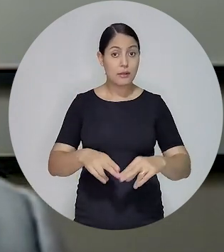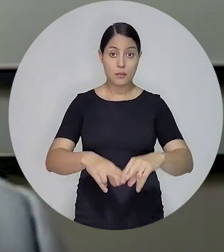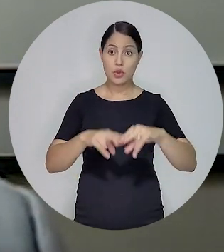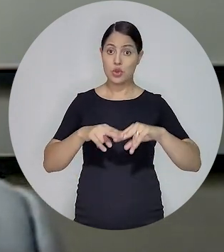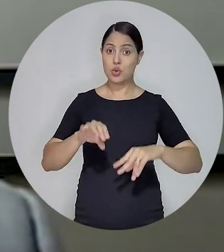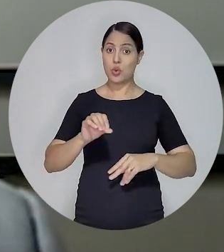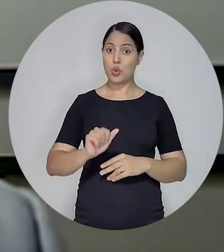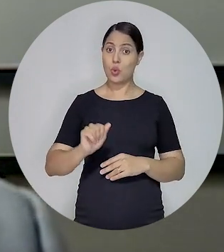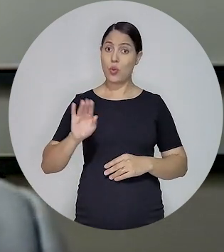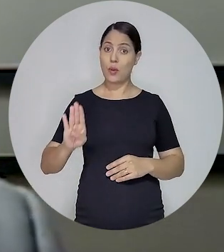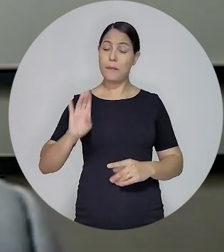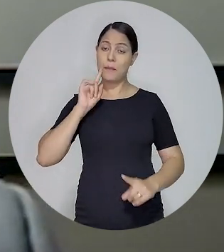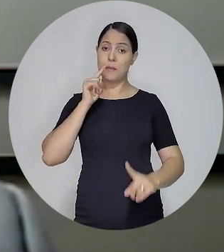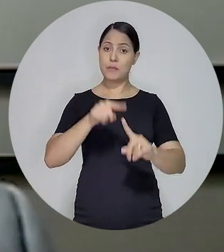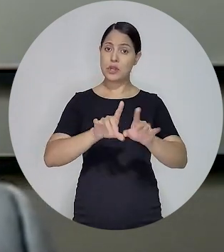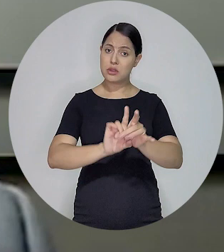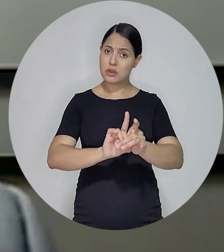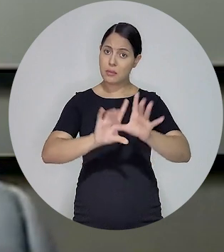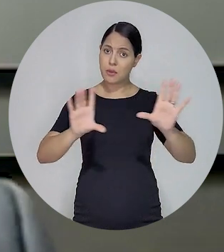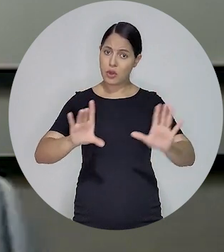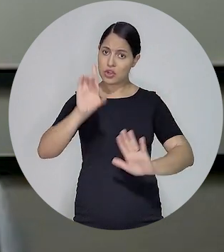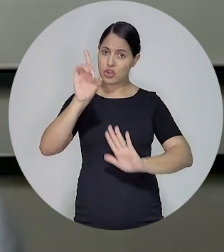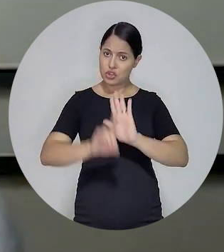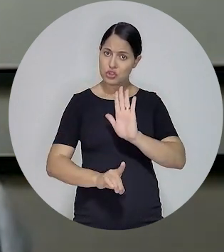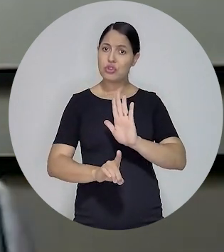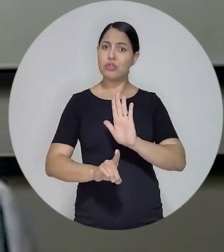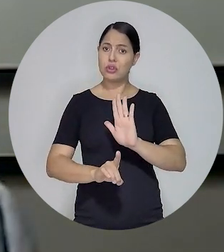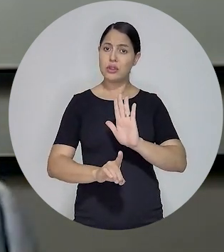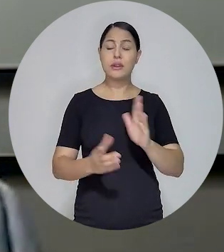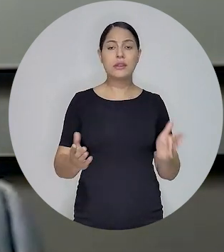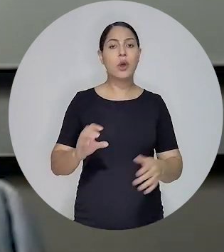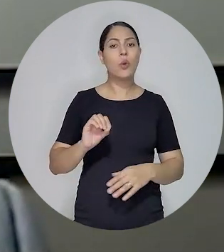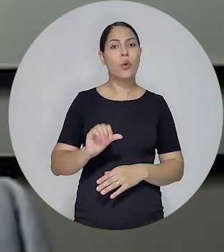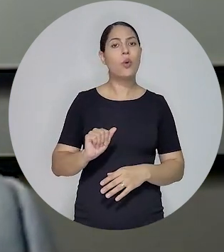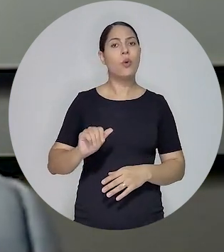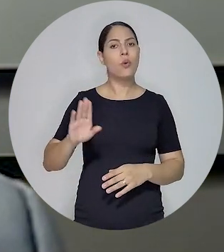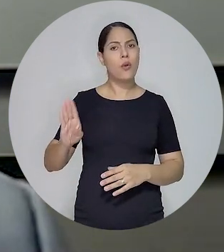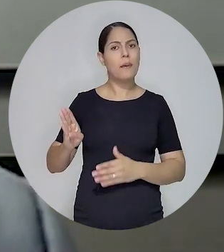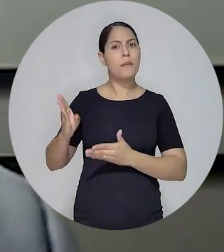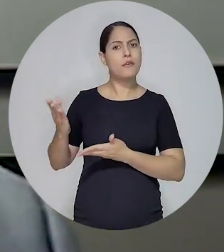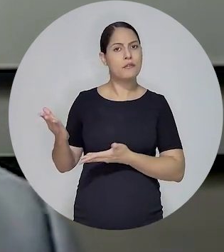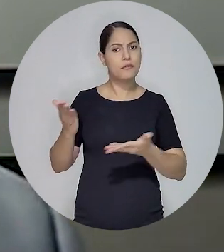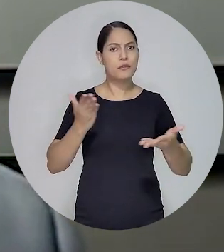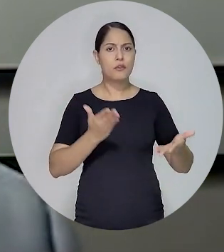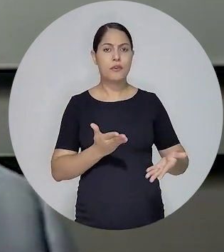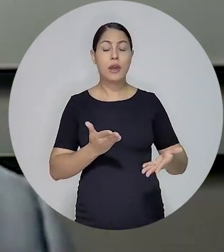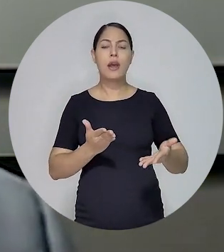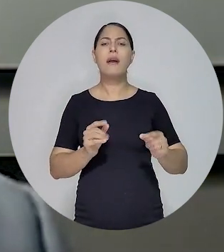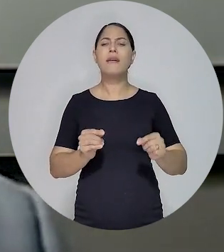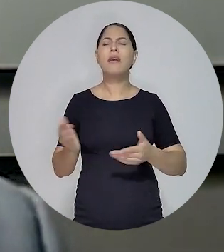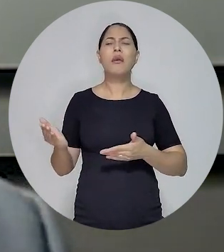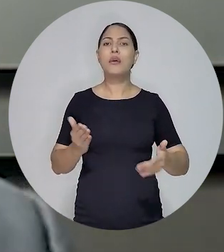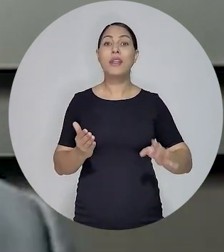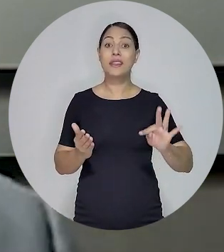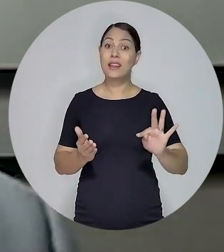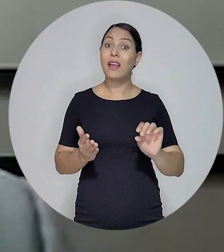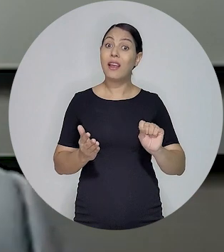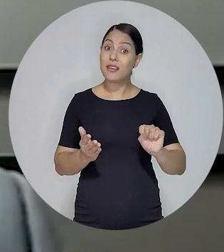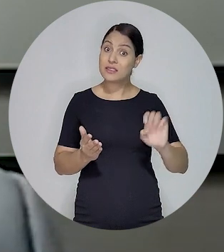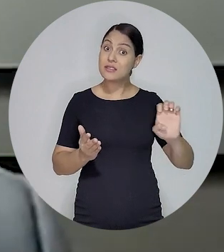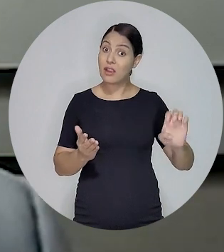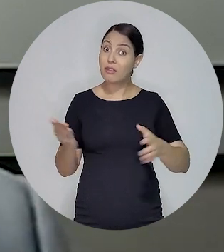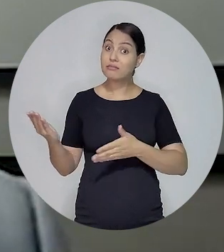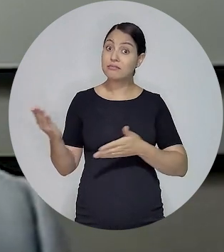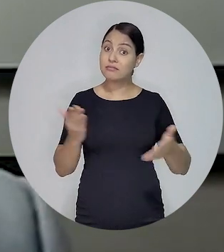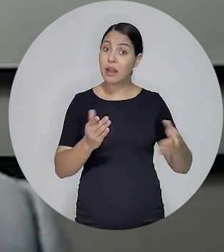vista a sua centralidade na preservação do Estado Democrático de Direito, foi uma das instituições que foi convidada pelo